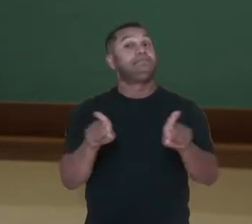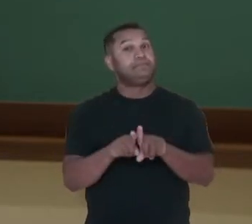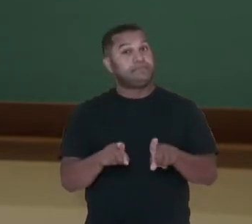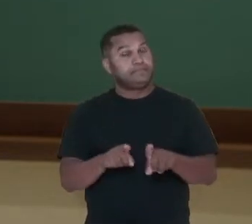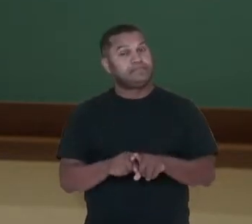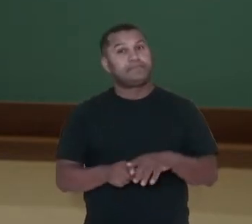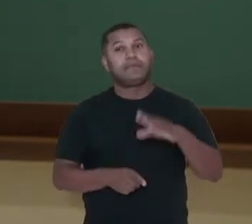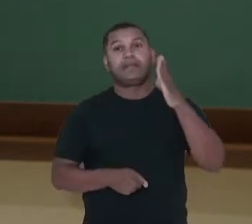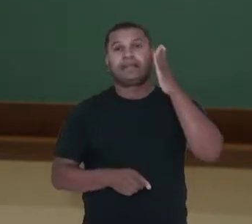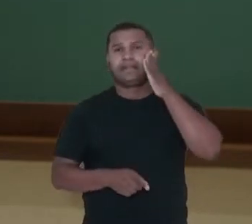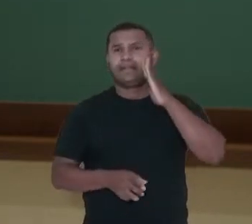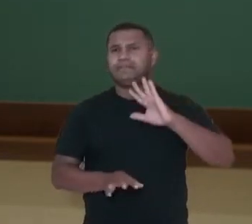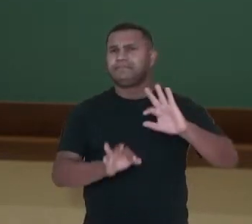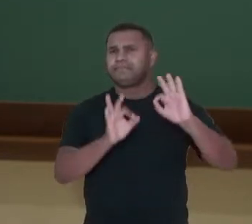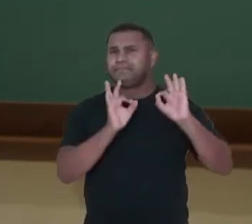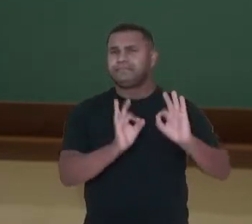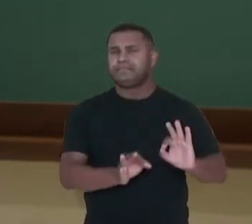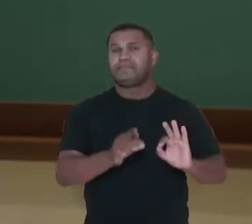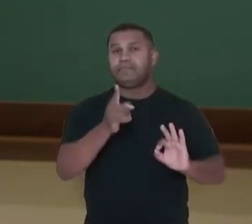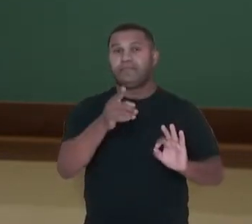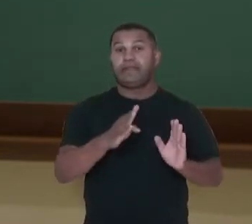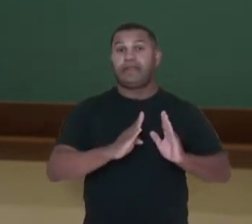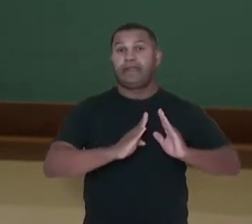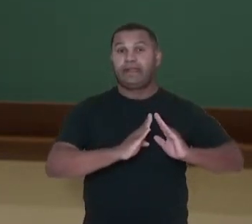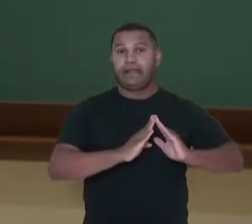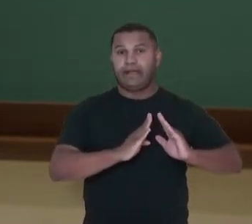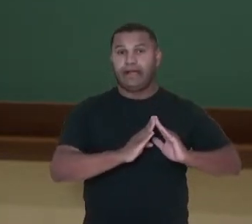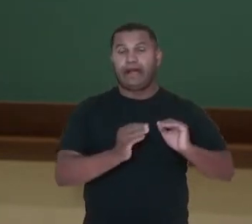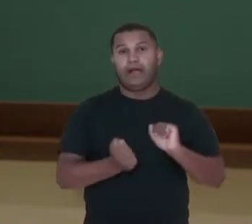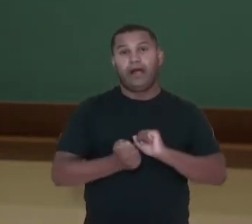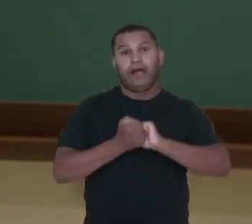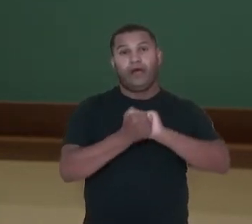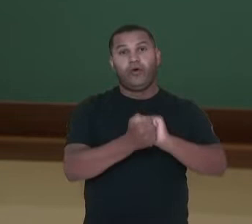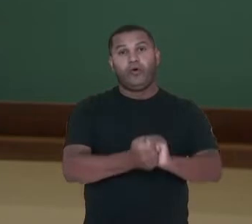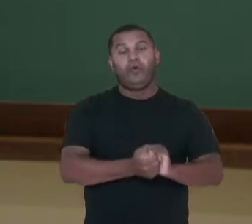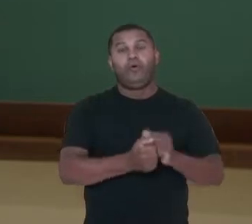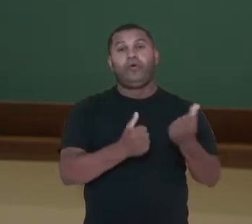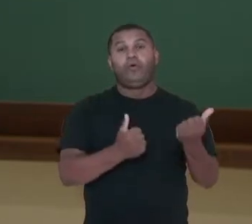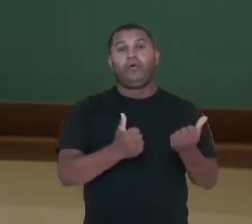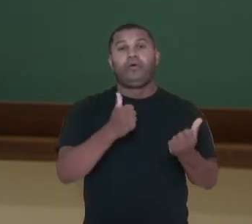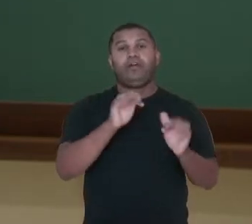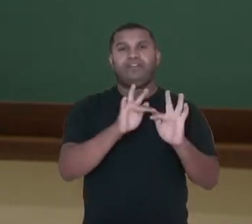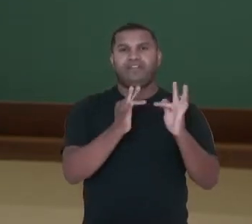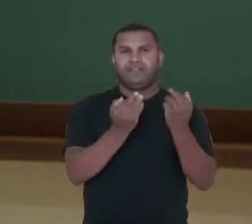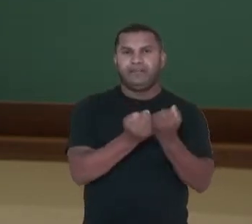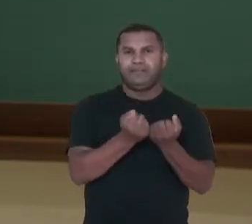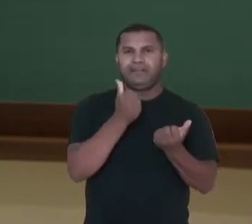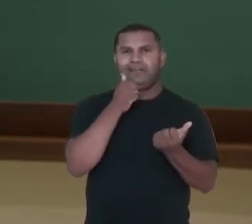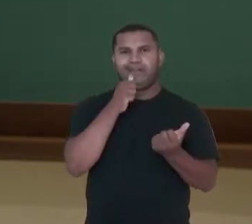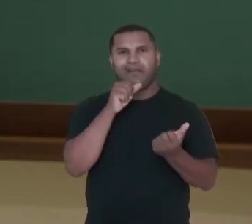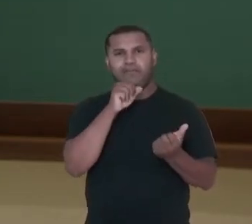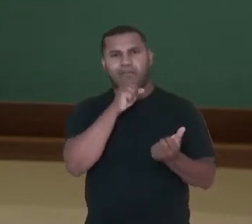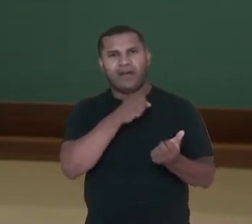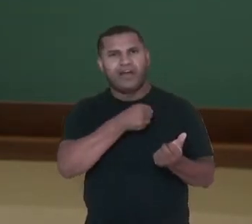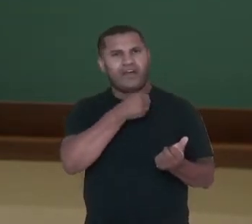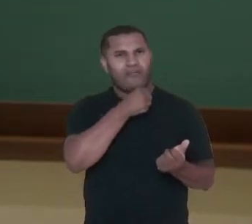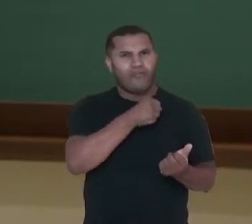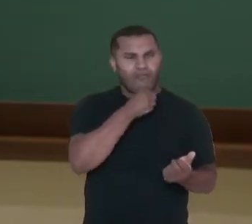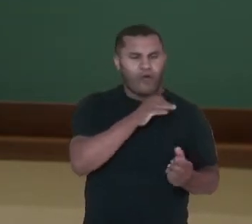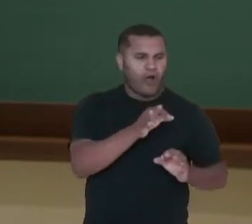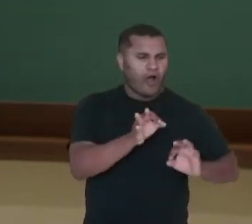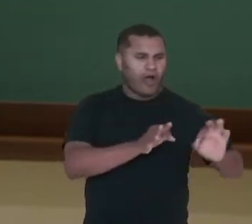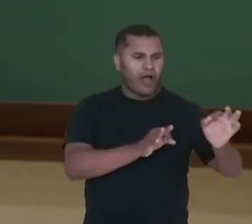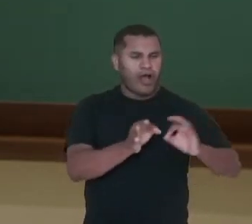aí em casa no preparo dos alimentos, né? Eu sei que você ali ajuda a mãe, a avó, a tia, a irmã a higienizar